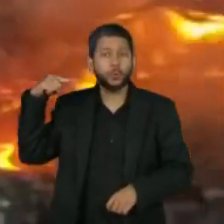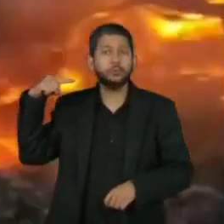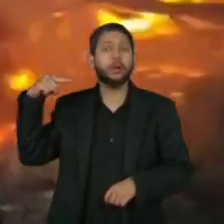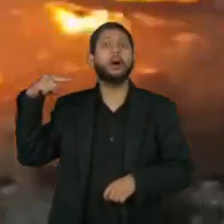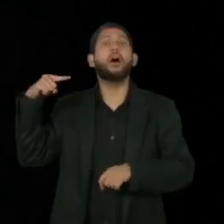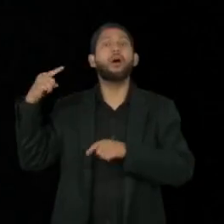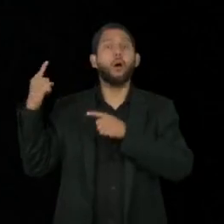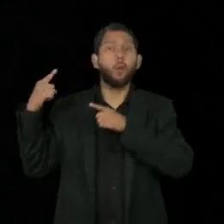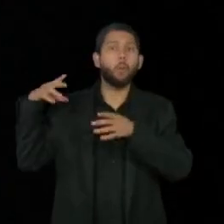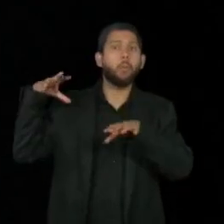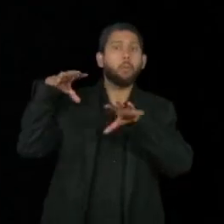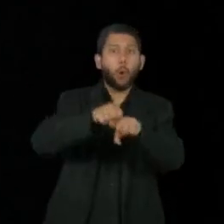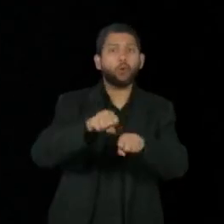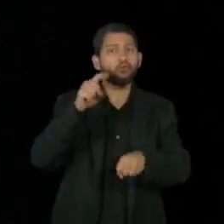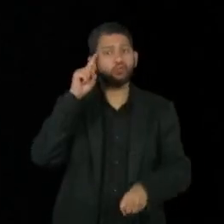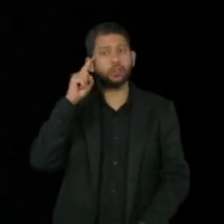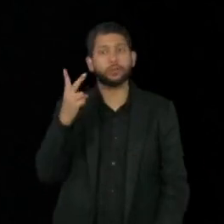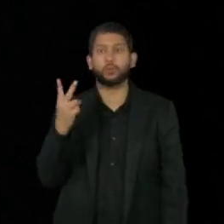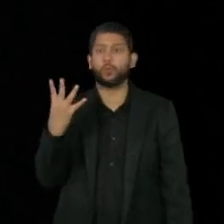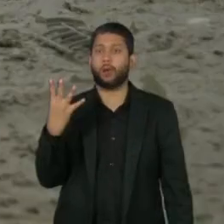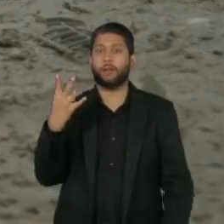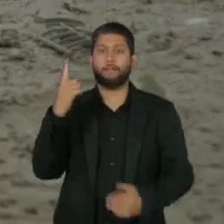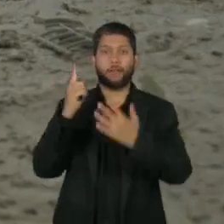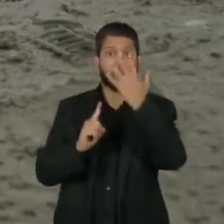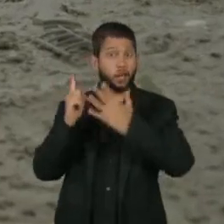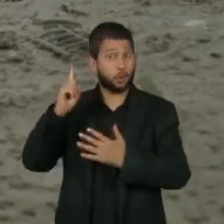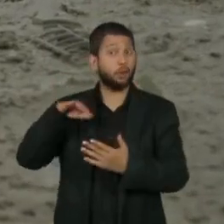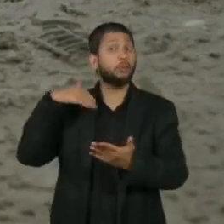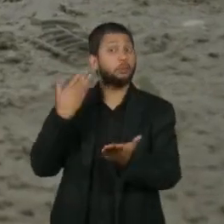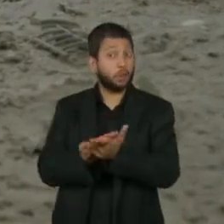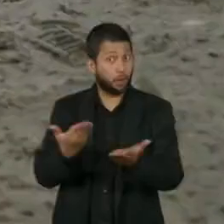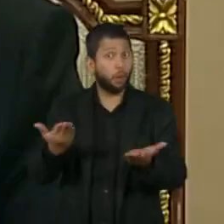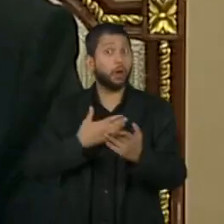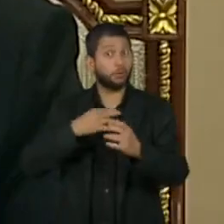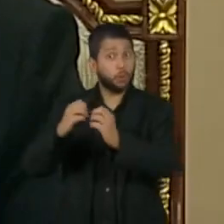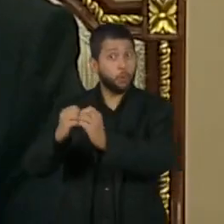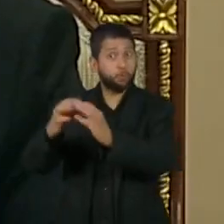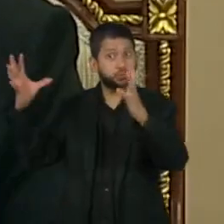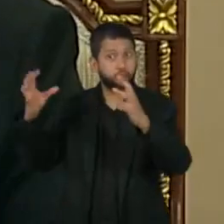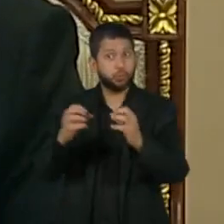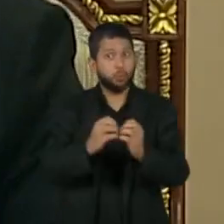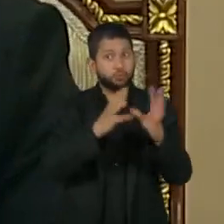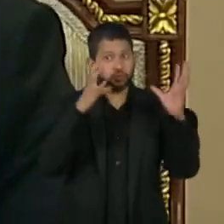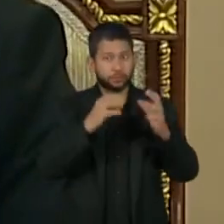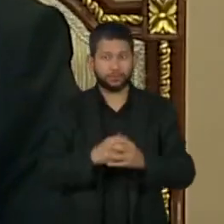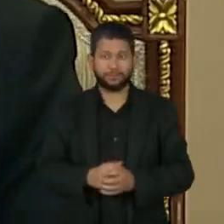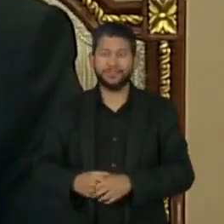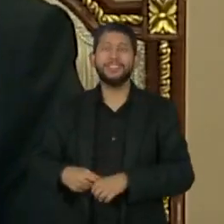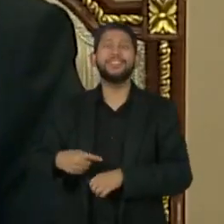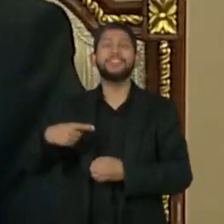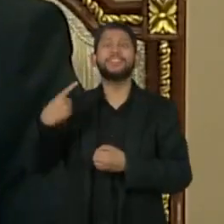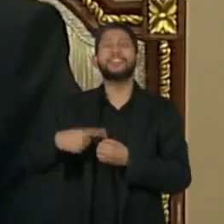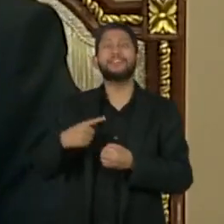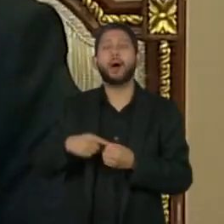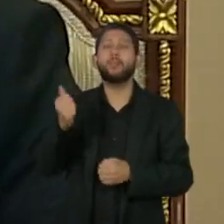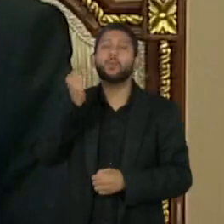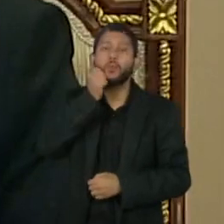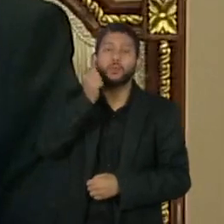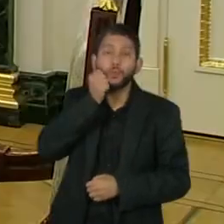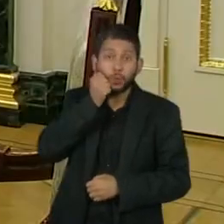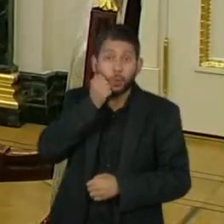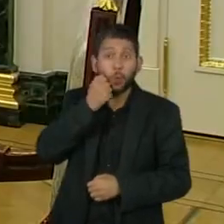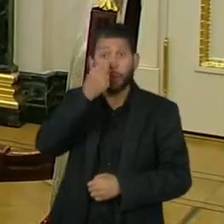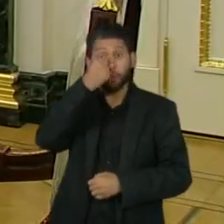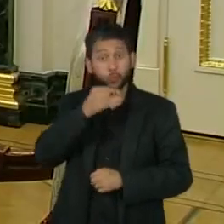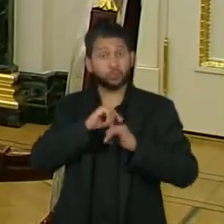24 de Fevereiro e lá ainda acontecem alguns confrontos e explosões em Moscou Vladimir Putin tenta mostrar que não